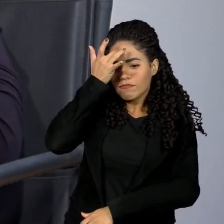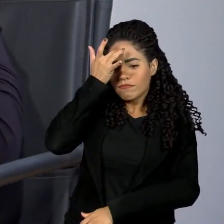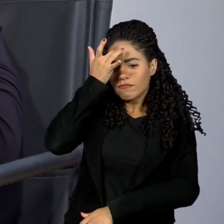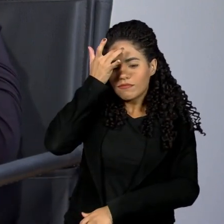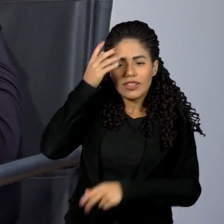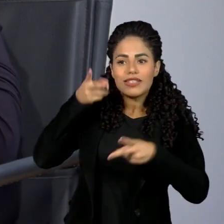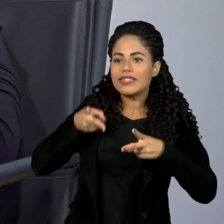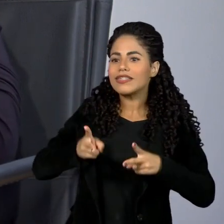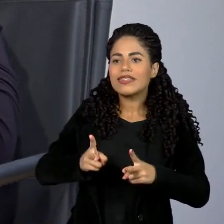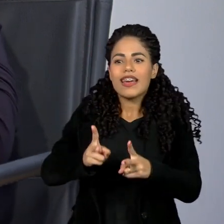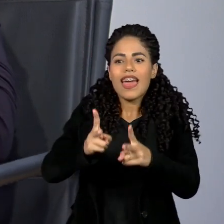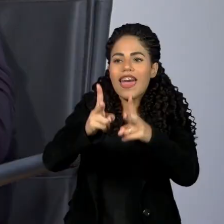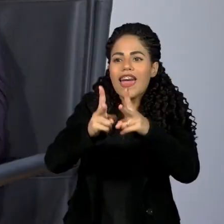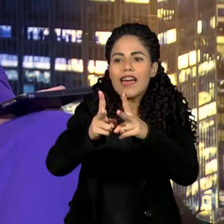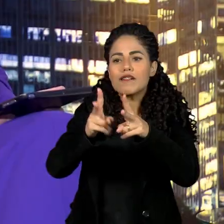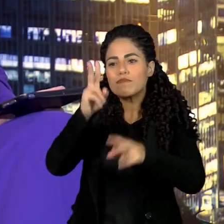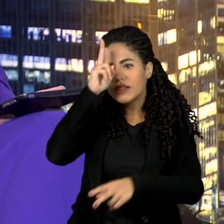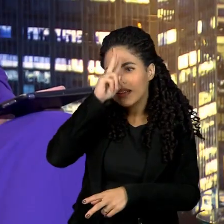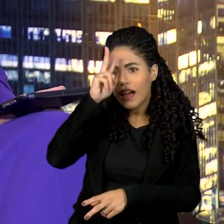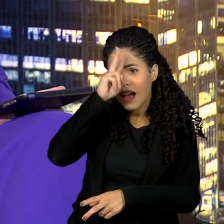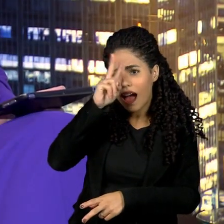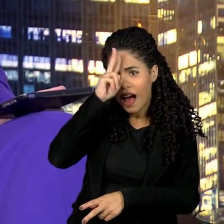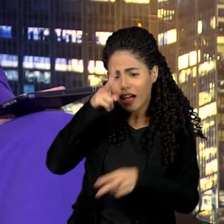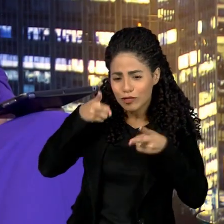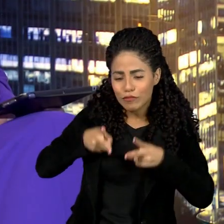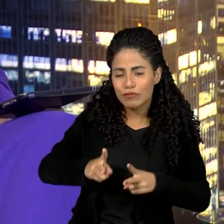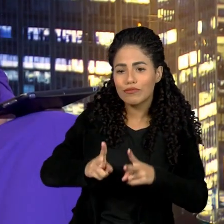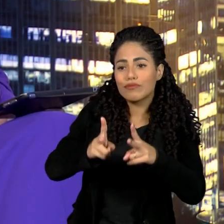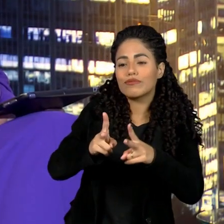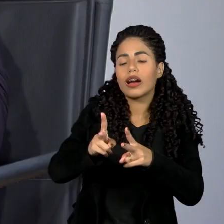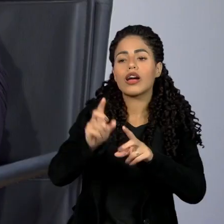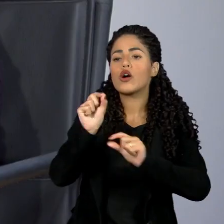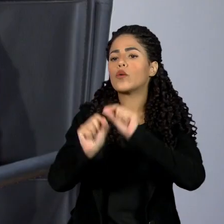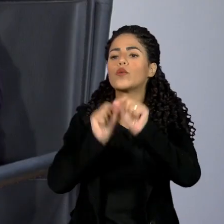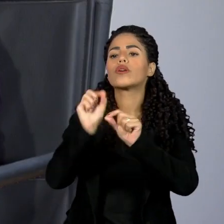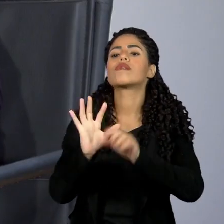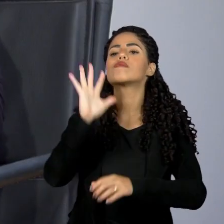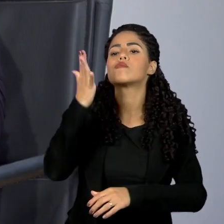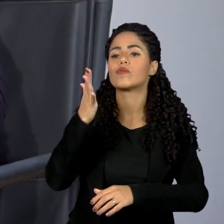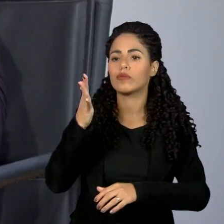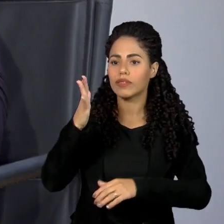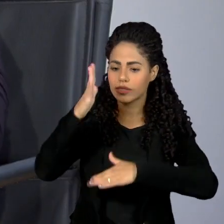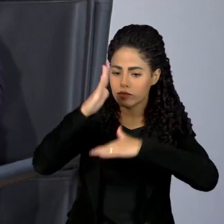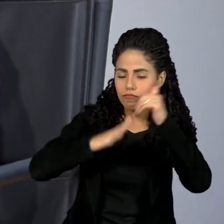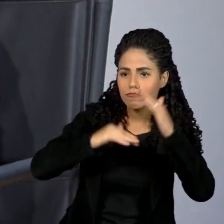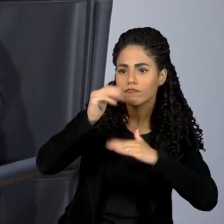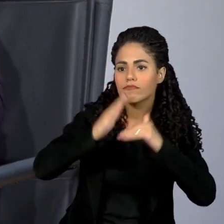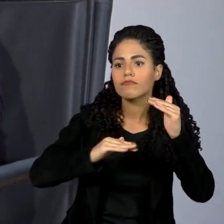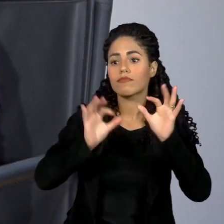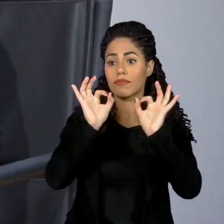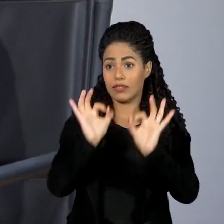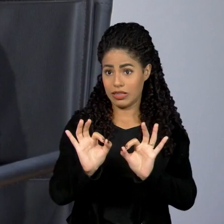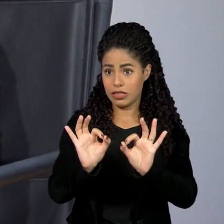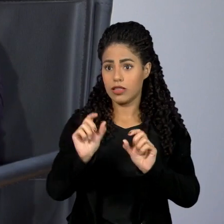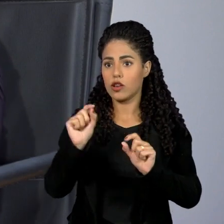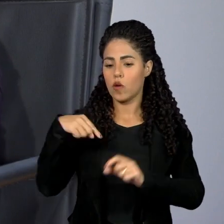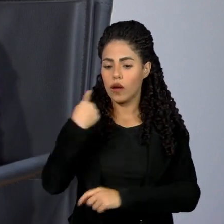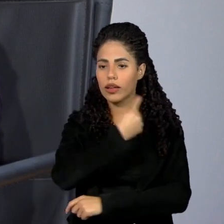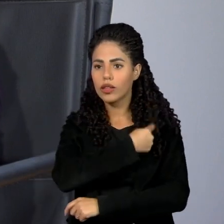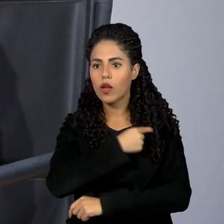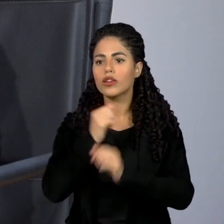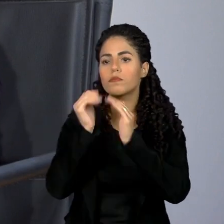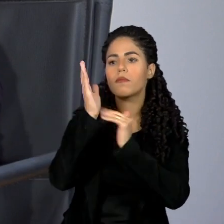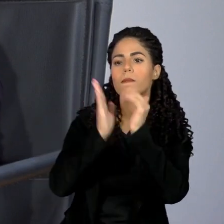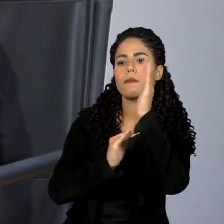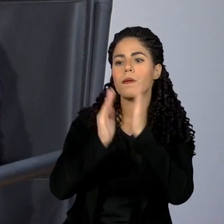tempo, não é? E isso não é verdade. O que acontece é que essas práticas, que eu acho que seria melhor a gente chamar de